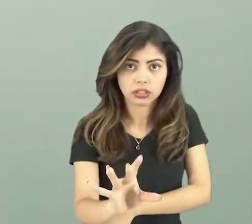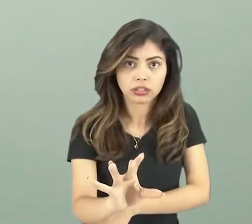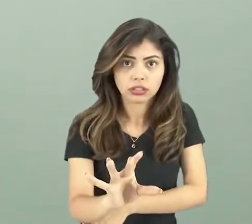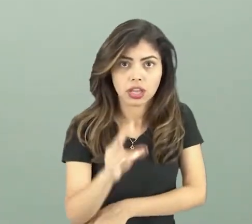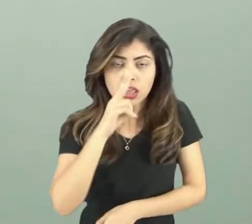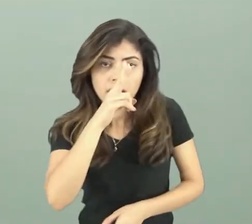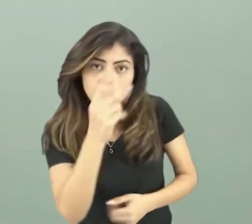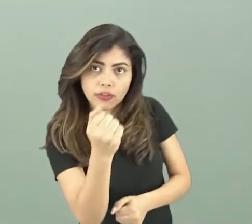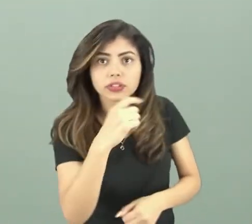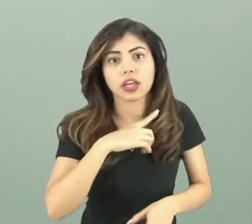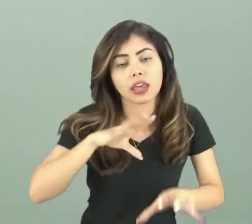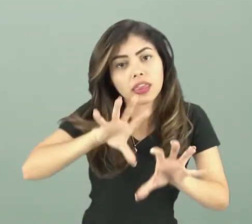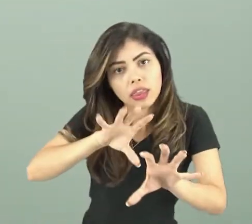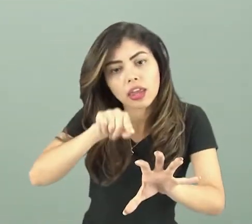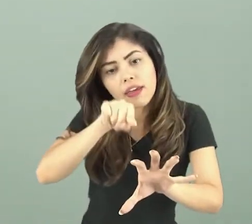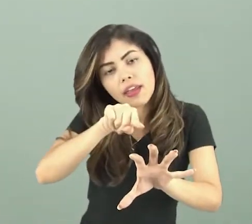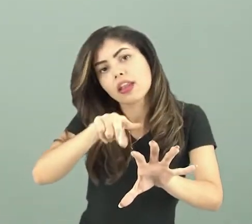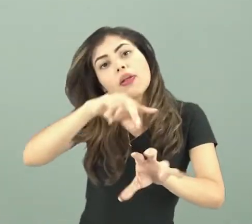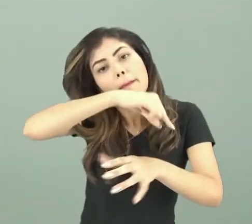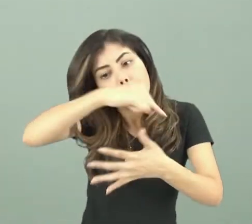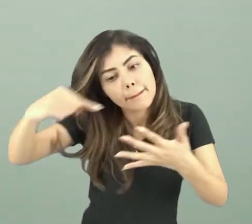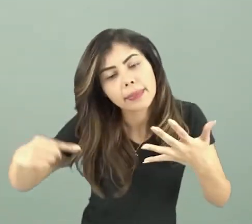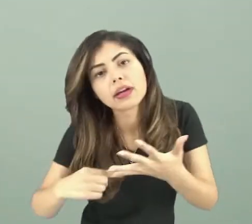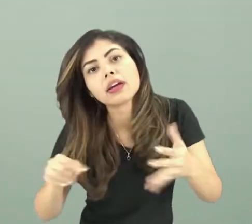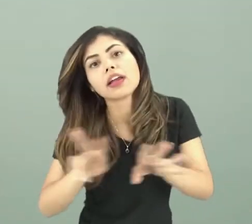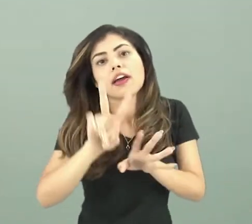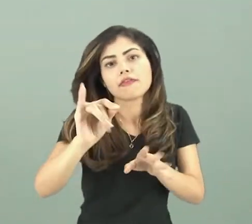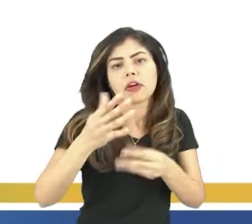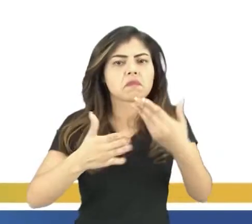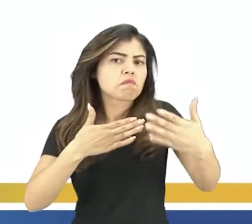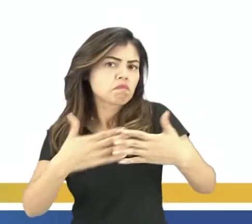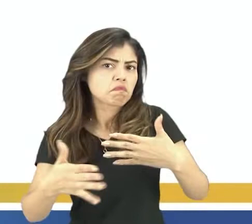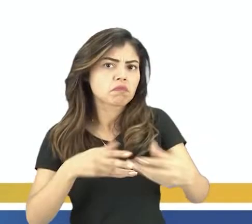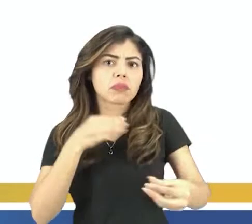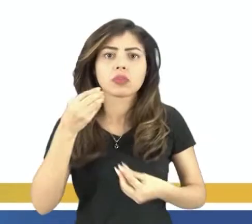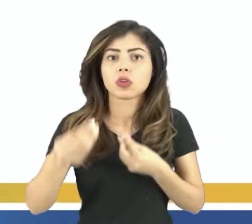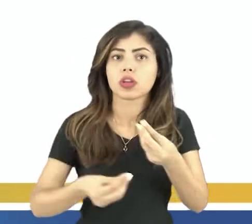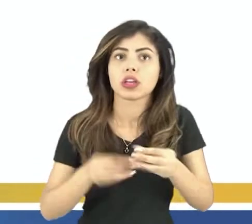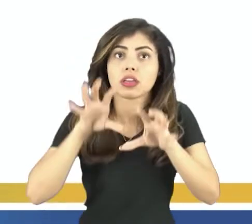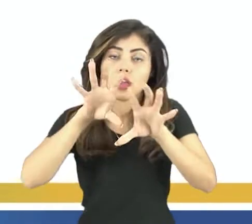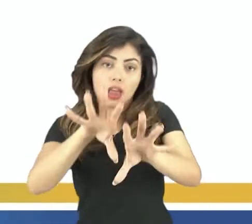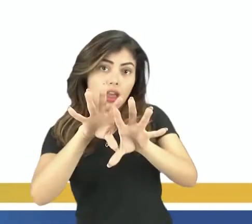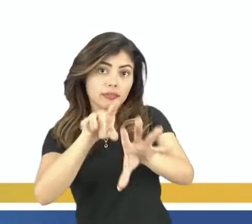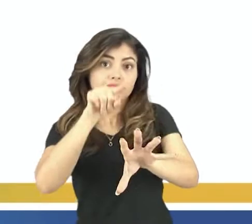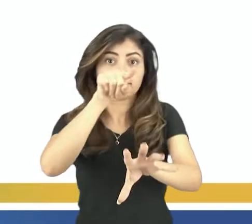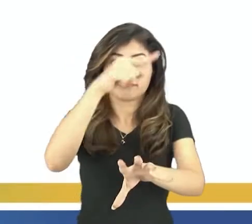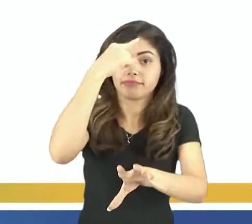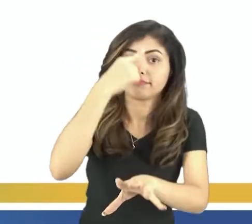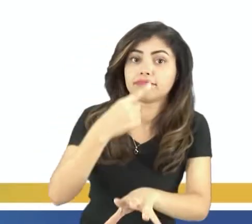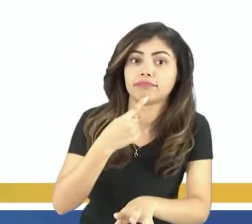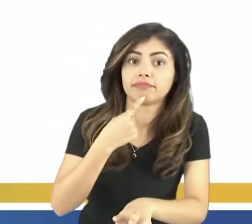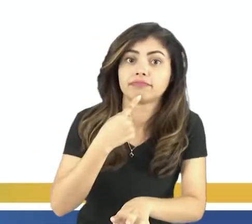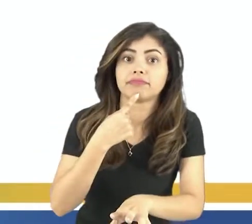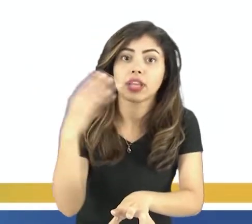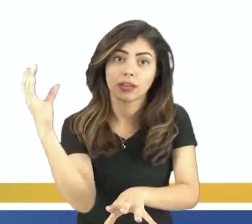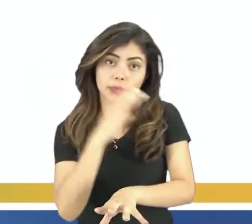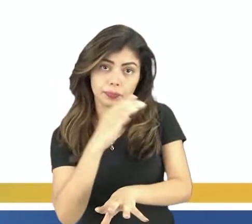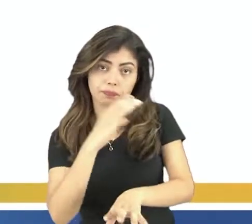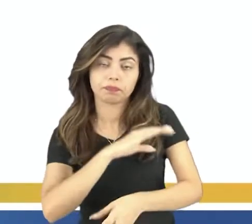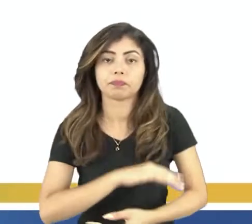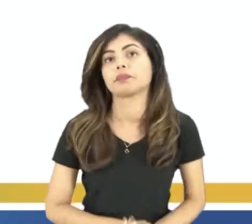dessa força que atua no campo magnético. E aí vai depender dela em relação ao vetor